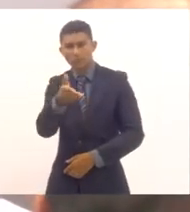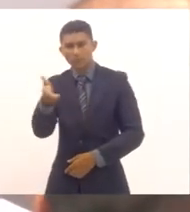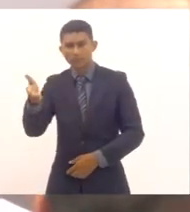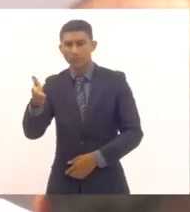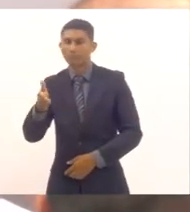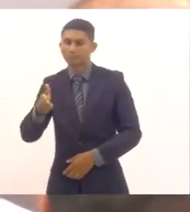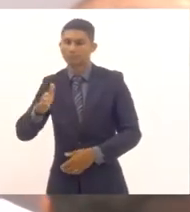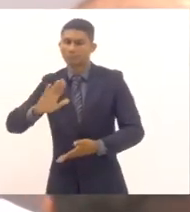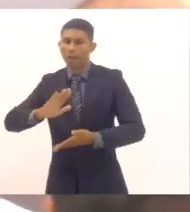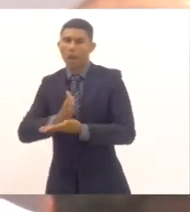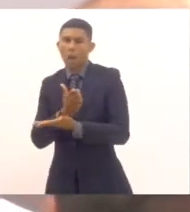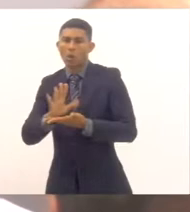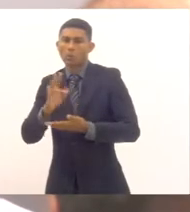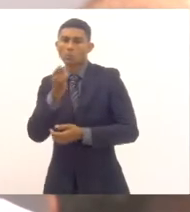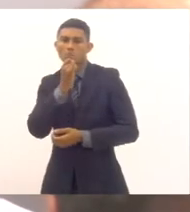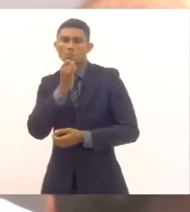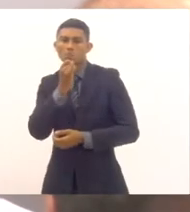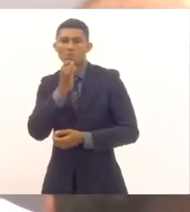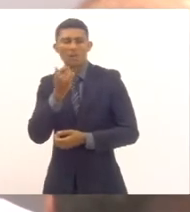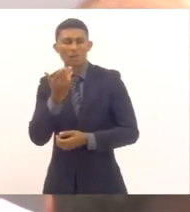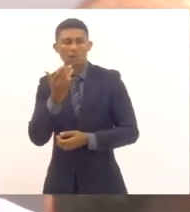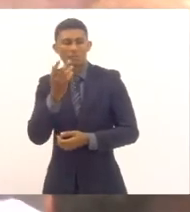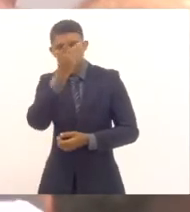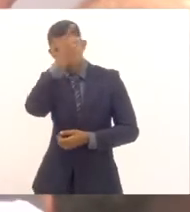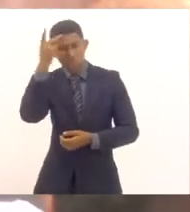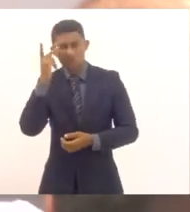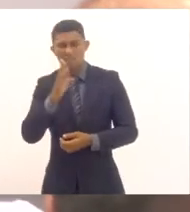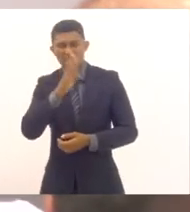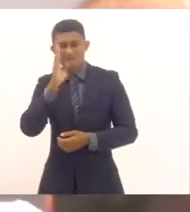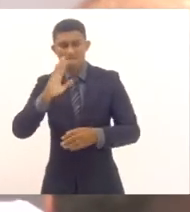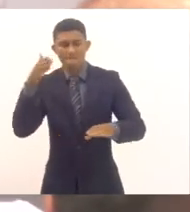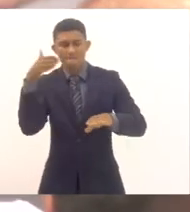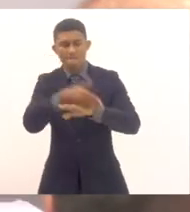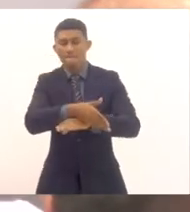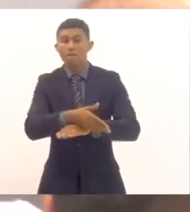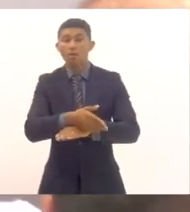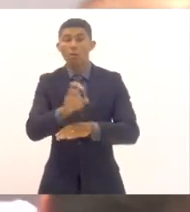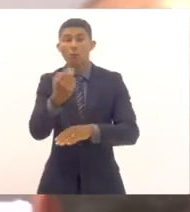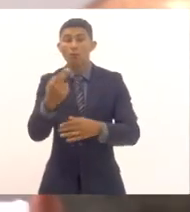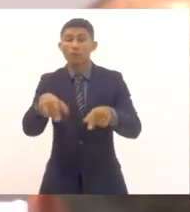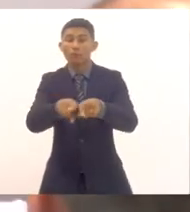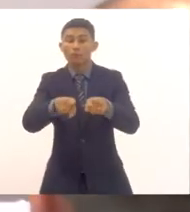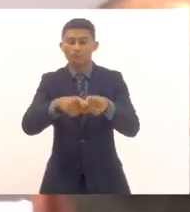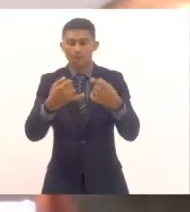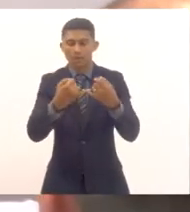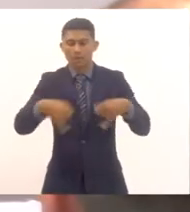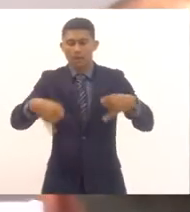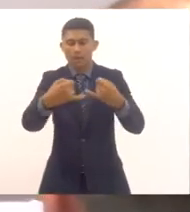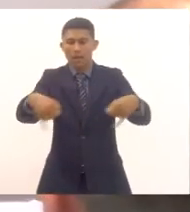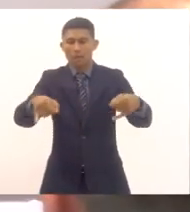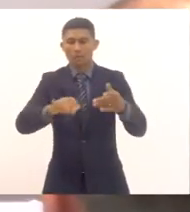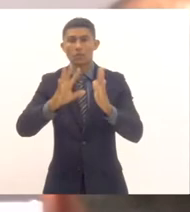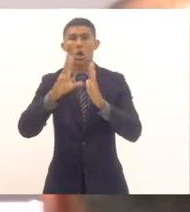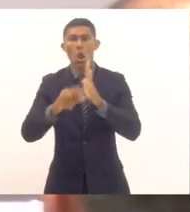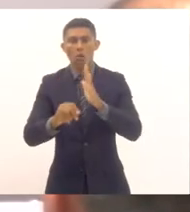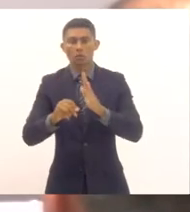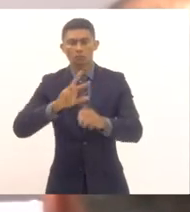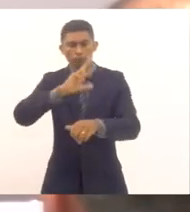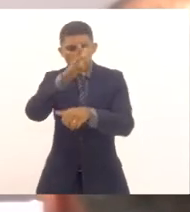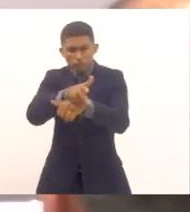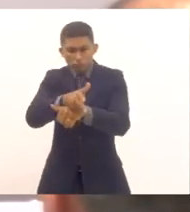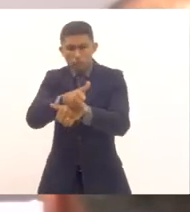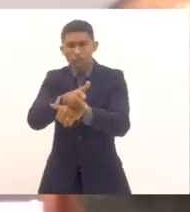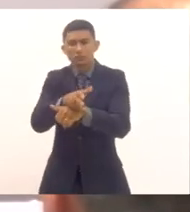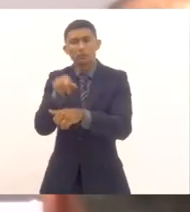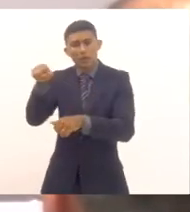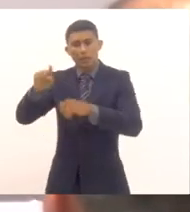questões que possam acontecer de furto das pessoas como também o furto dos cabos EA super visto Colocou à disposição